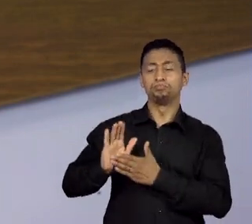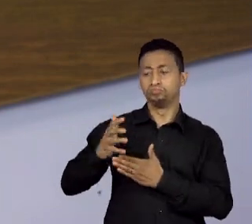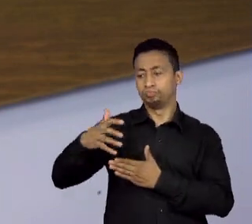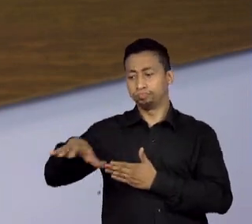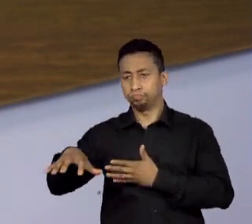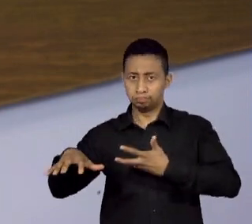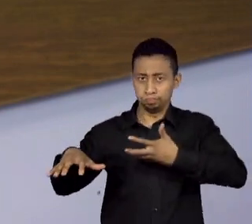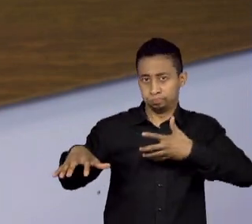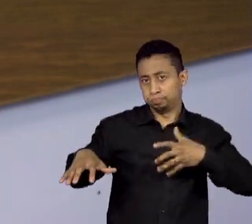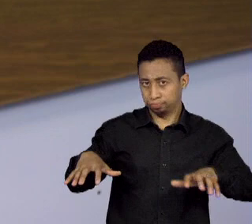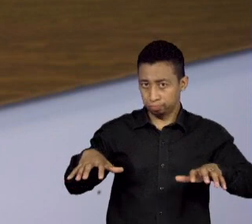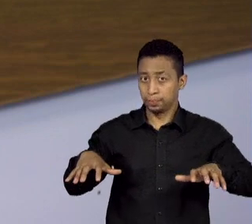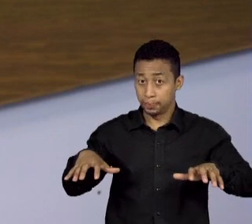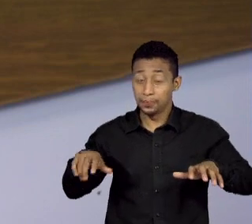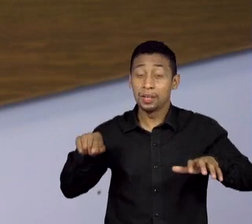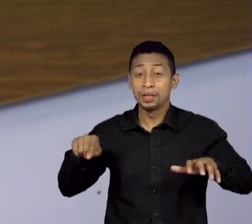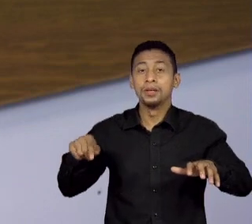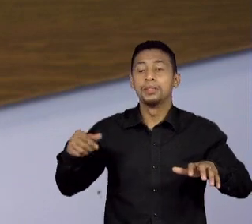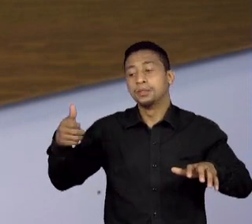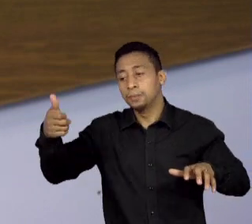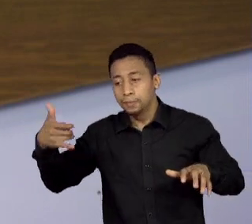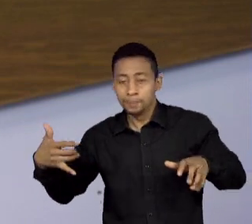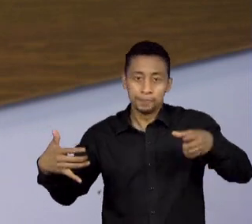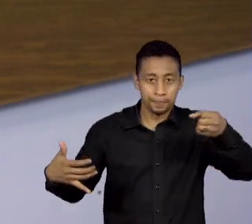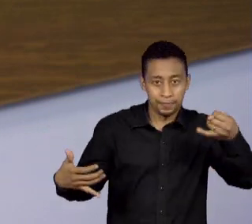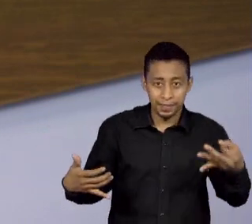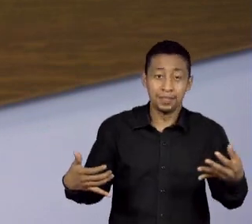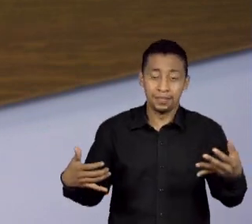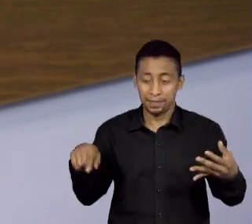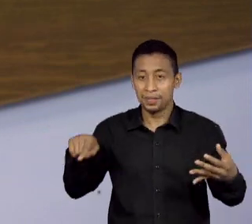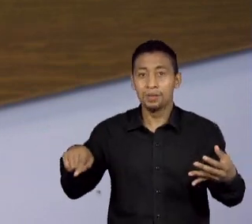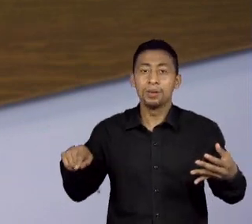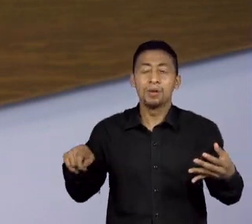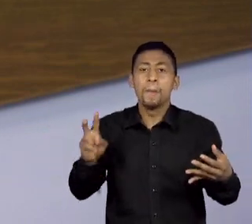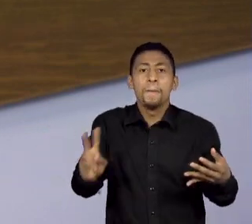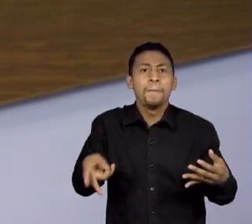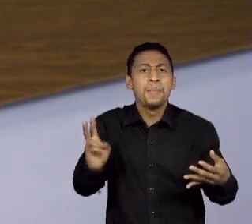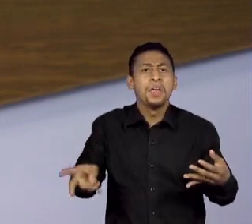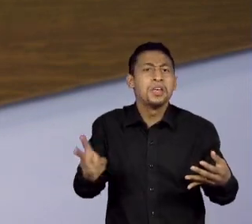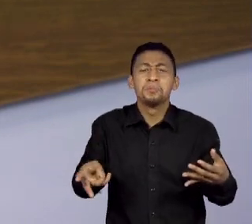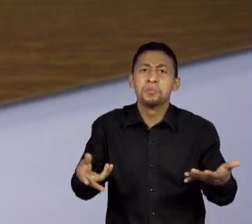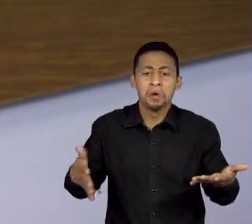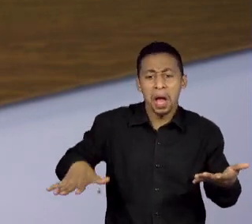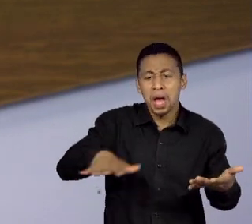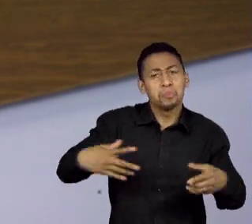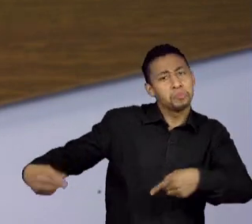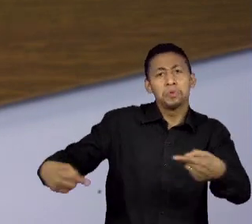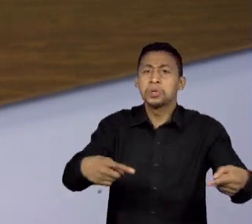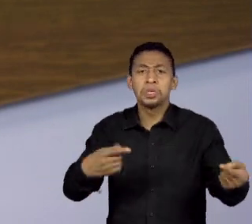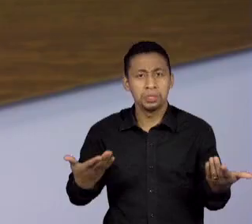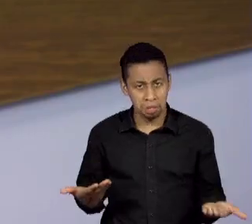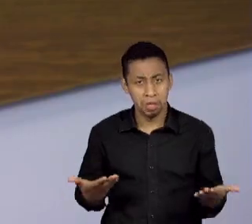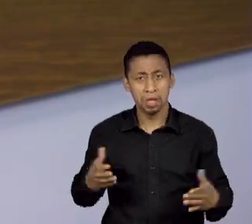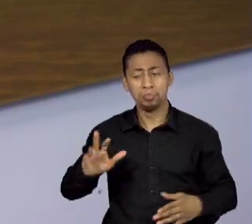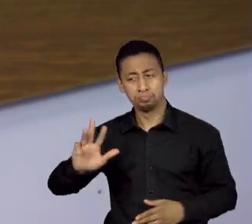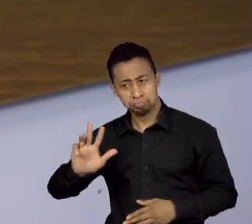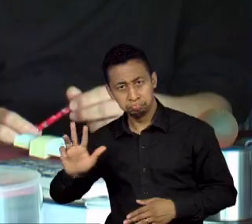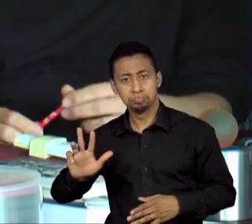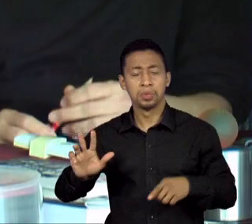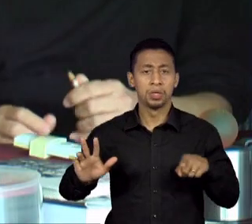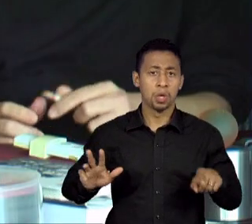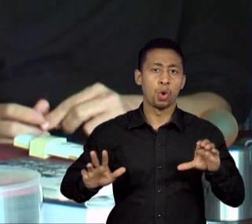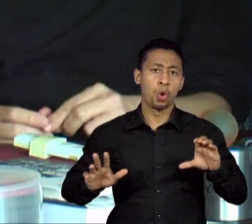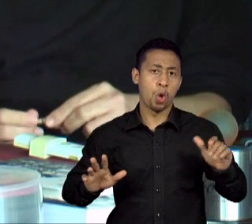dois personagens ali estão falando do mesmo campo progressista. Eles divergem, mas dentro desse campo progressista.